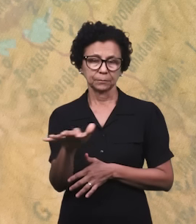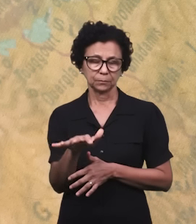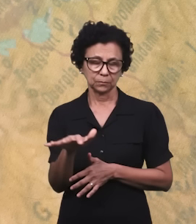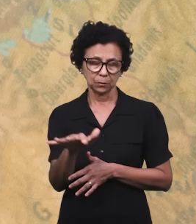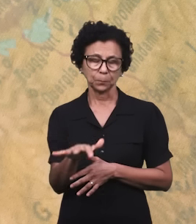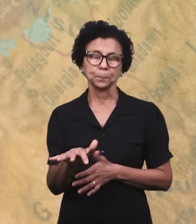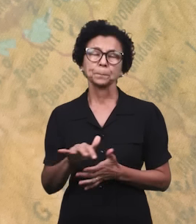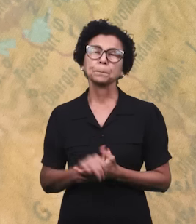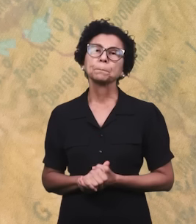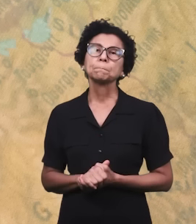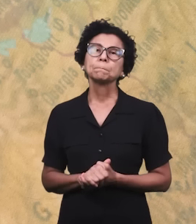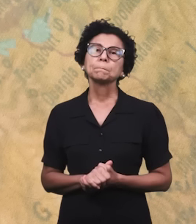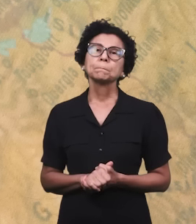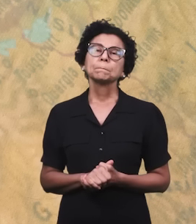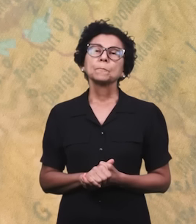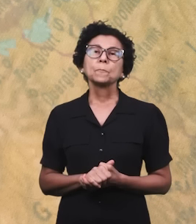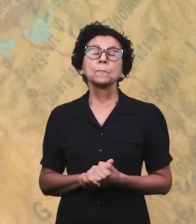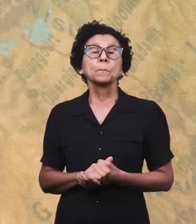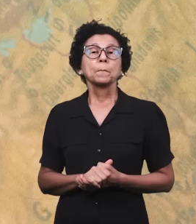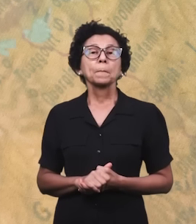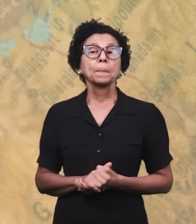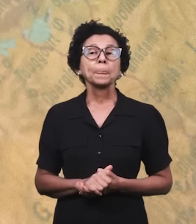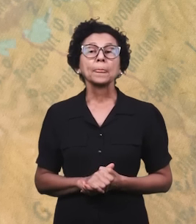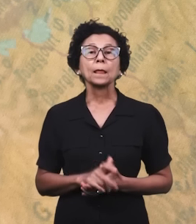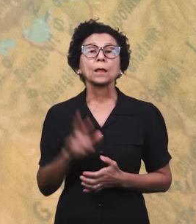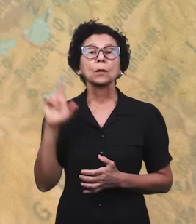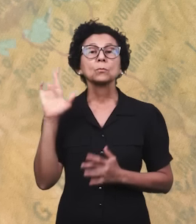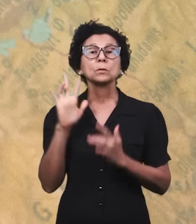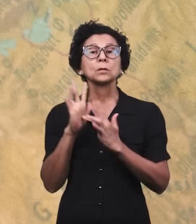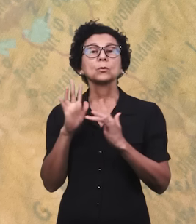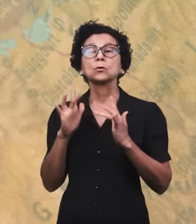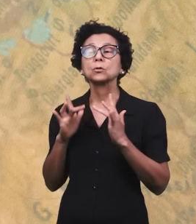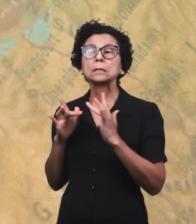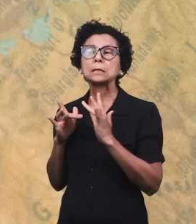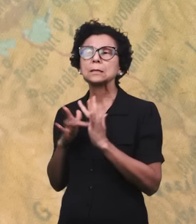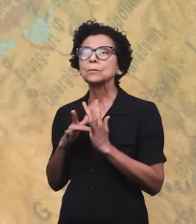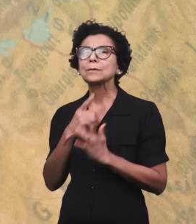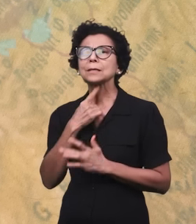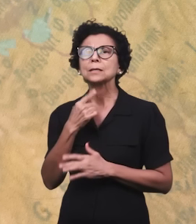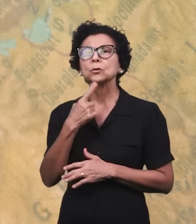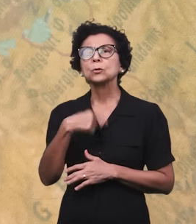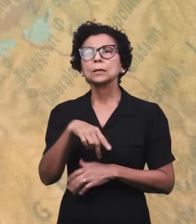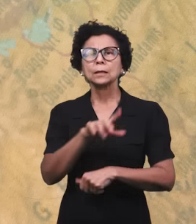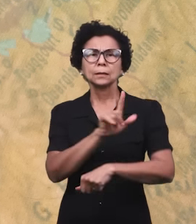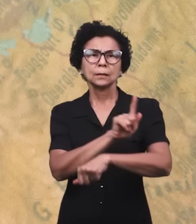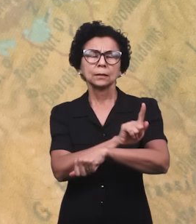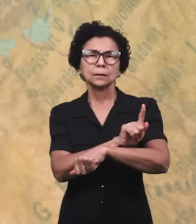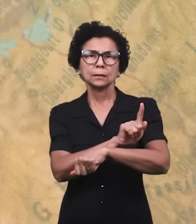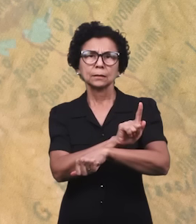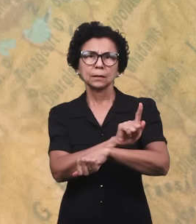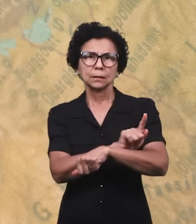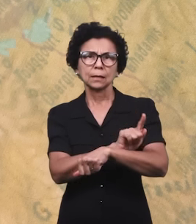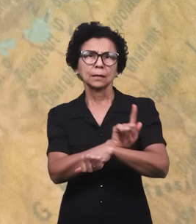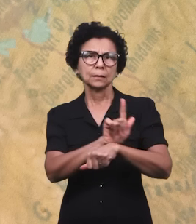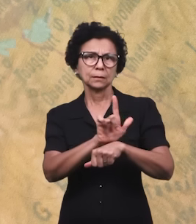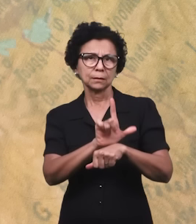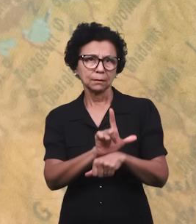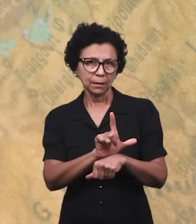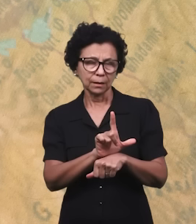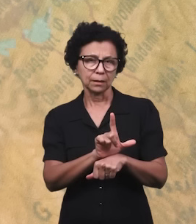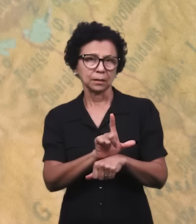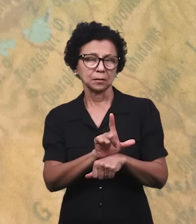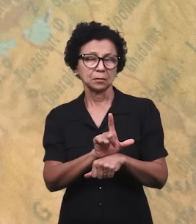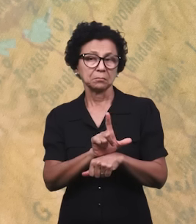não é? Então, o Senhor Jesus, ele desejou ir a Galileia. Não sabemos exatamente se ele